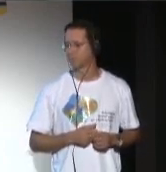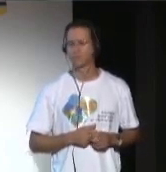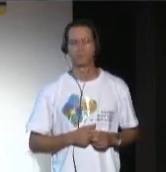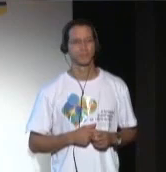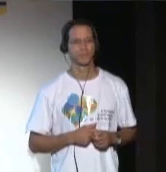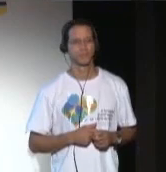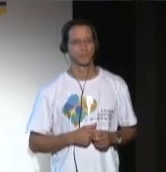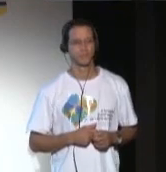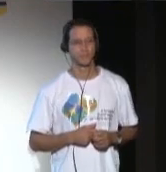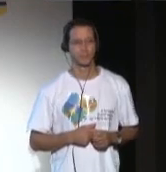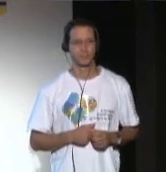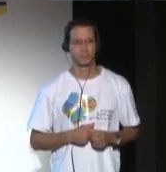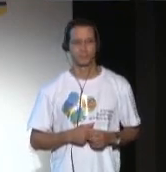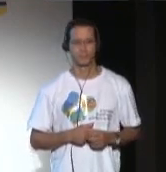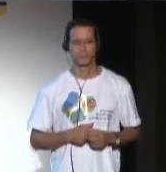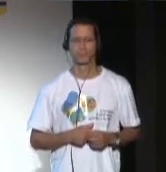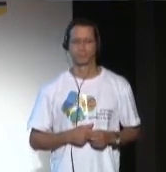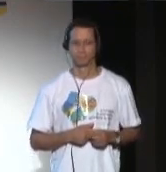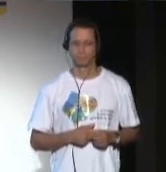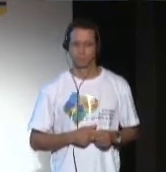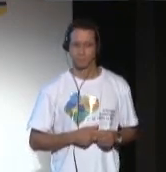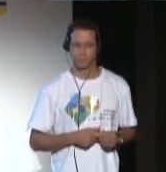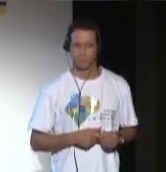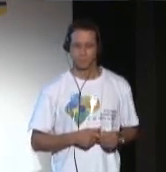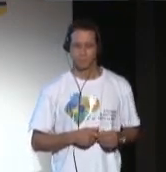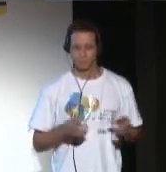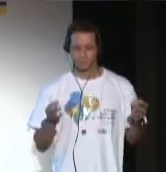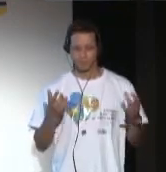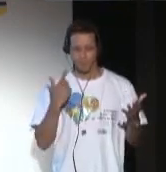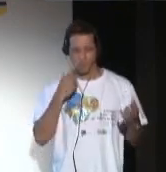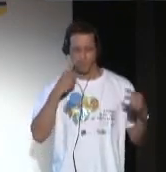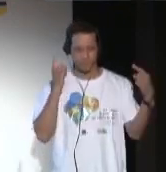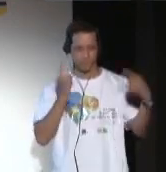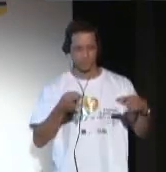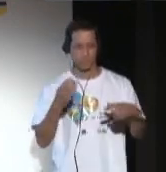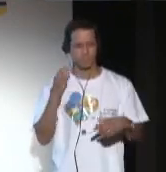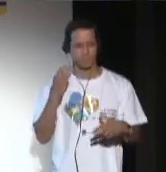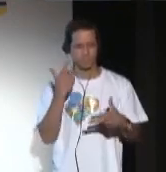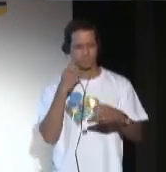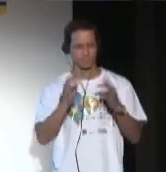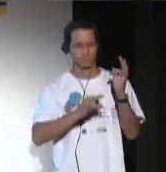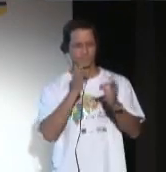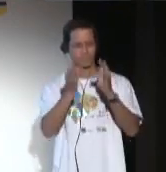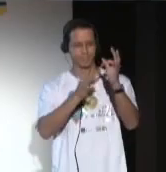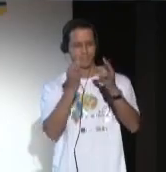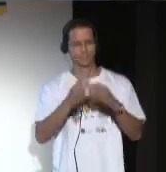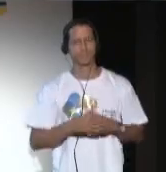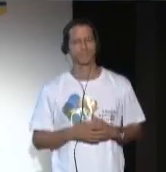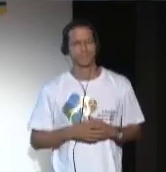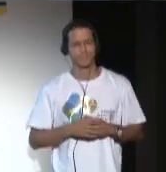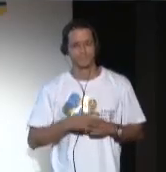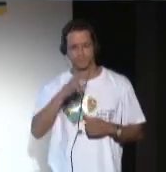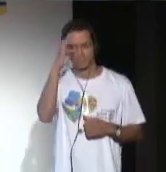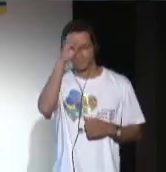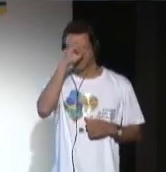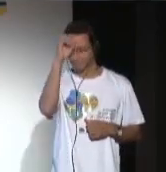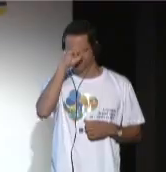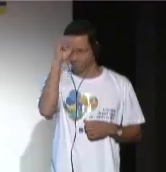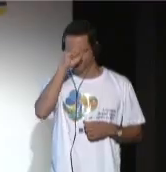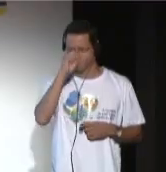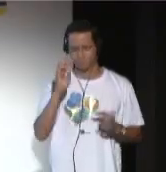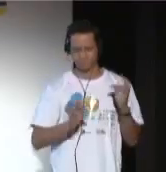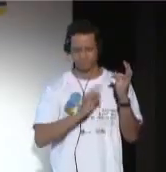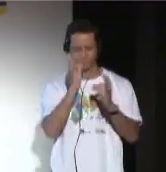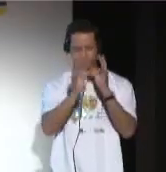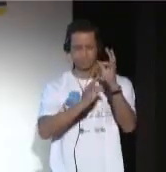The technological... Olha só, os desafios tecnológicos, não é? O aprendizado com a